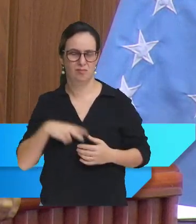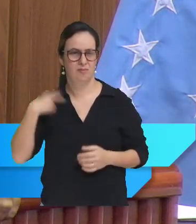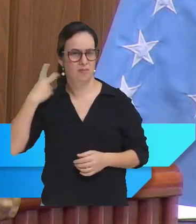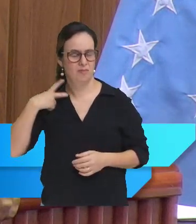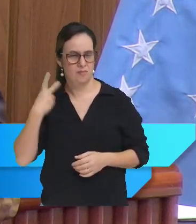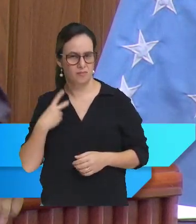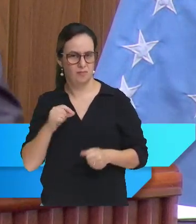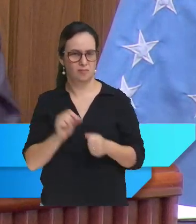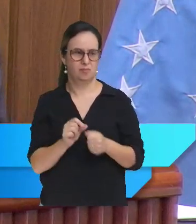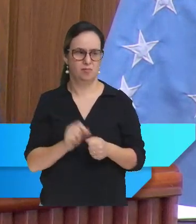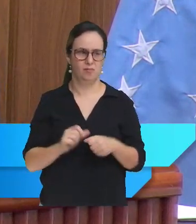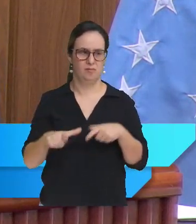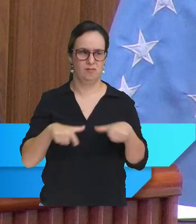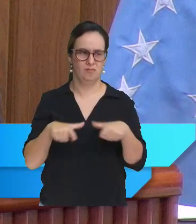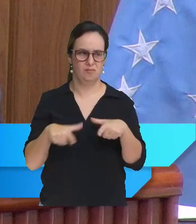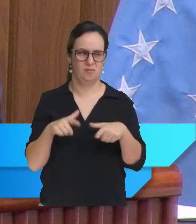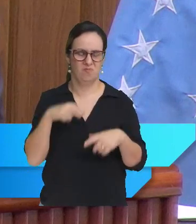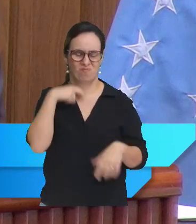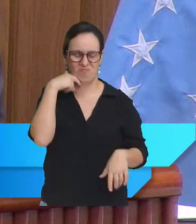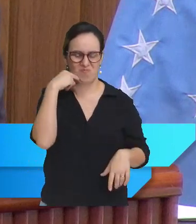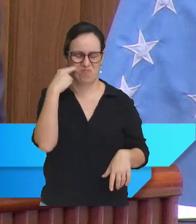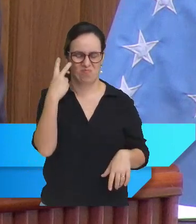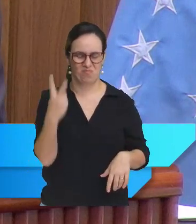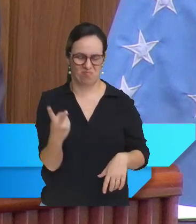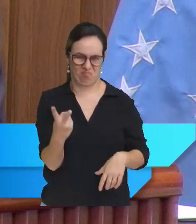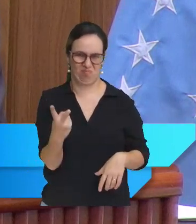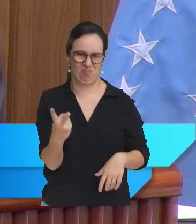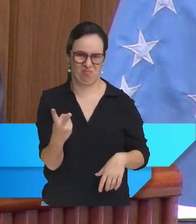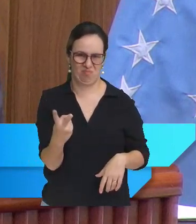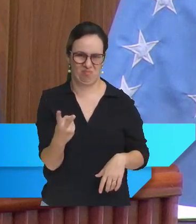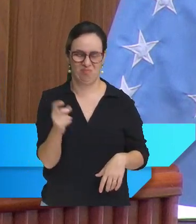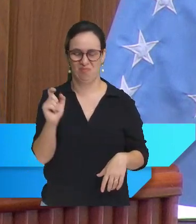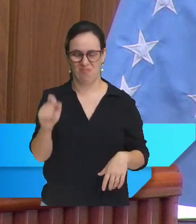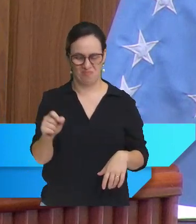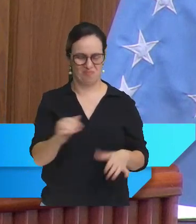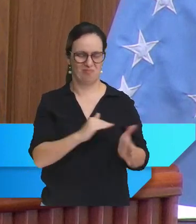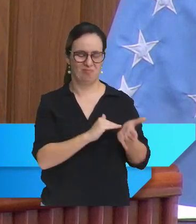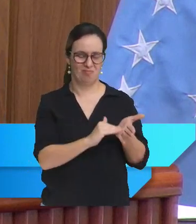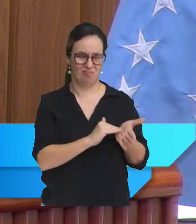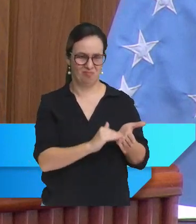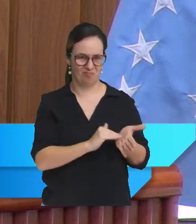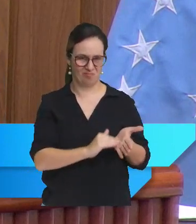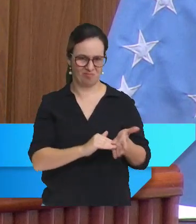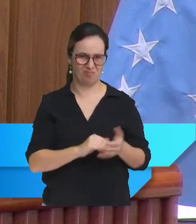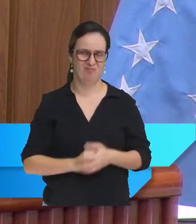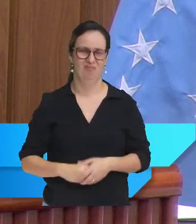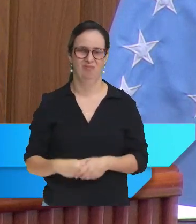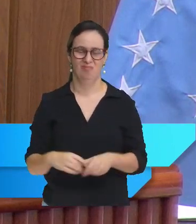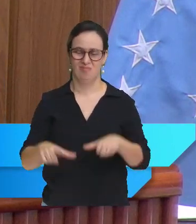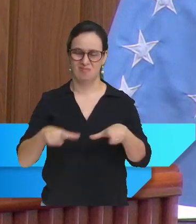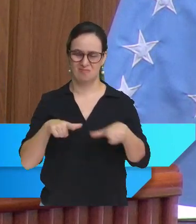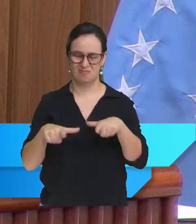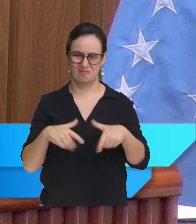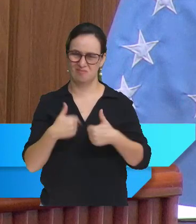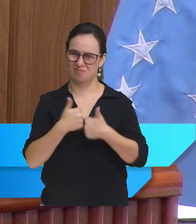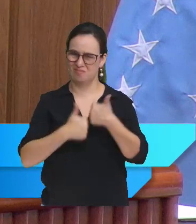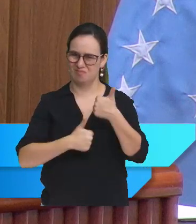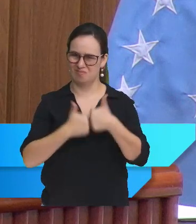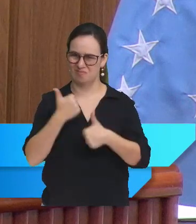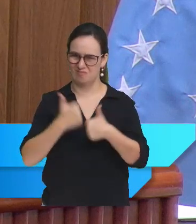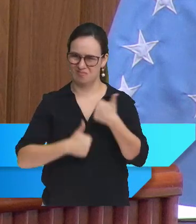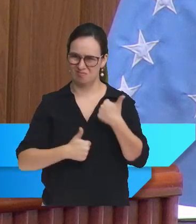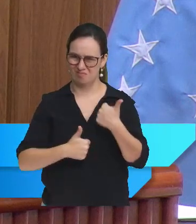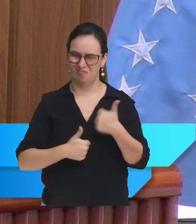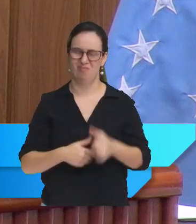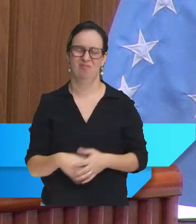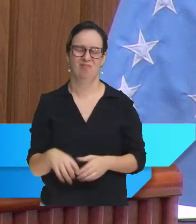fiscalizador. E é vergonhoso que a secretária de Negócios Jurídicos, que exerce a função de procuradora, tenha feito